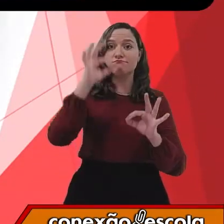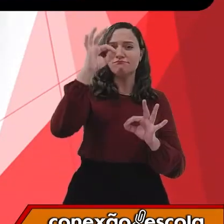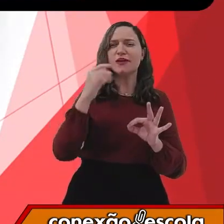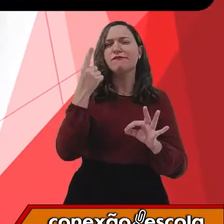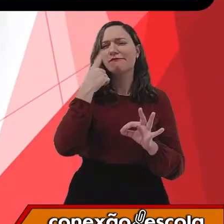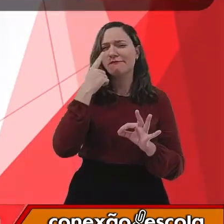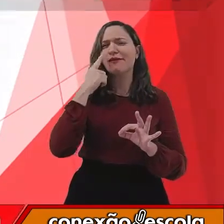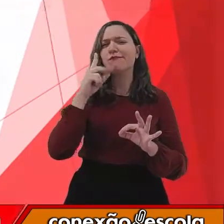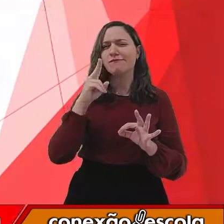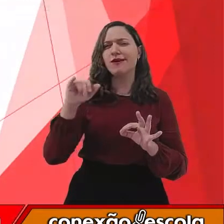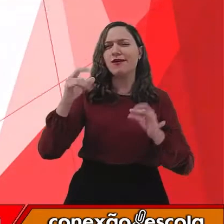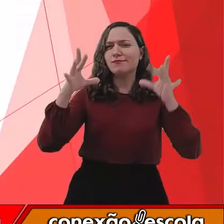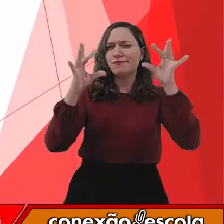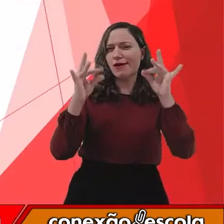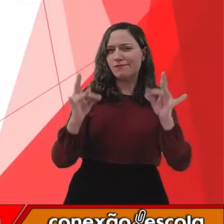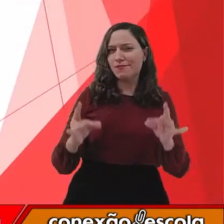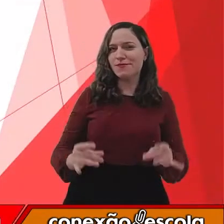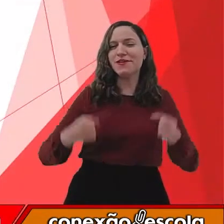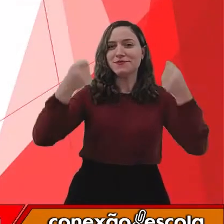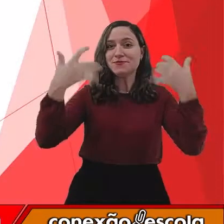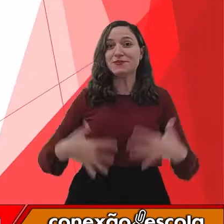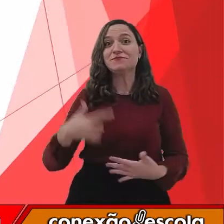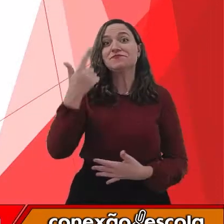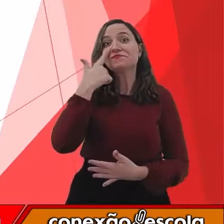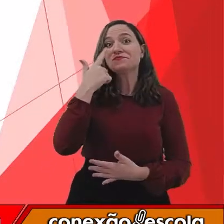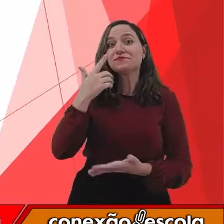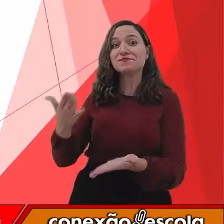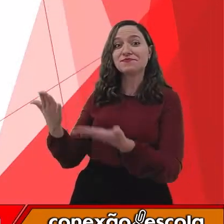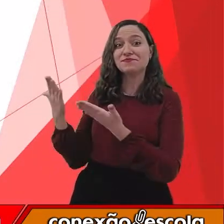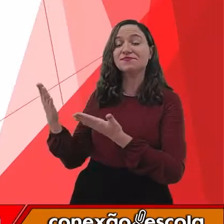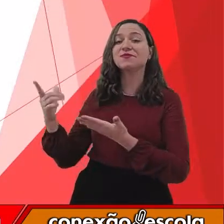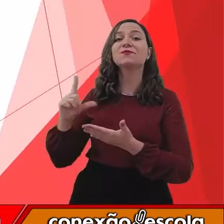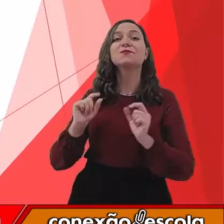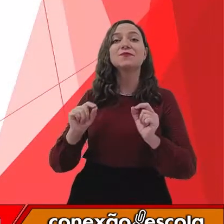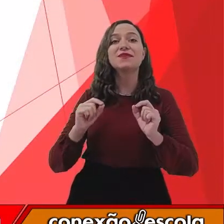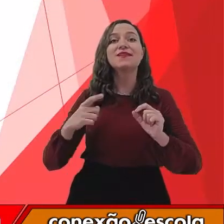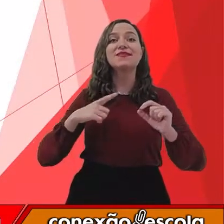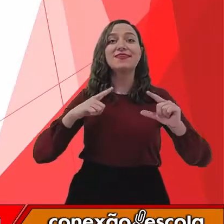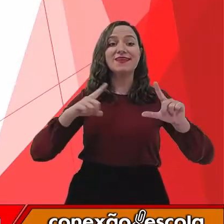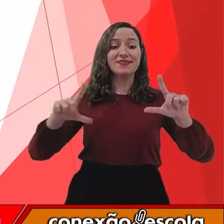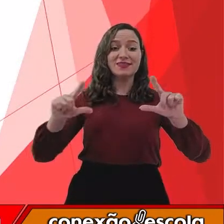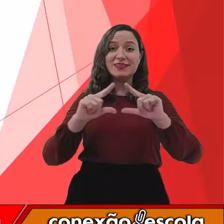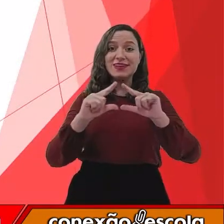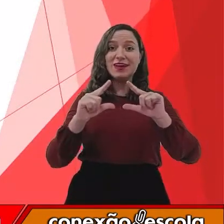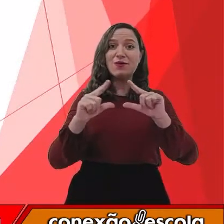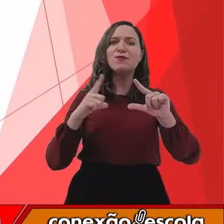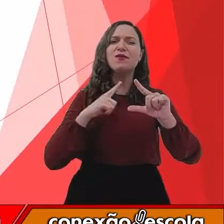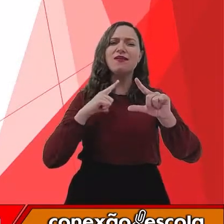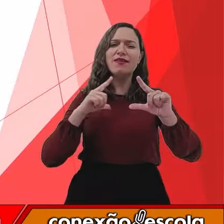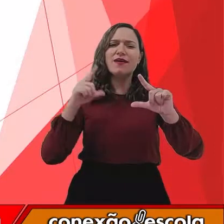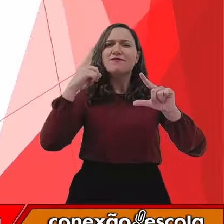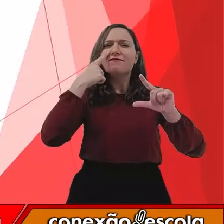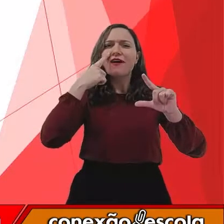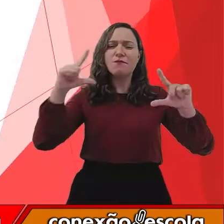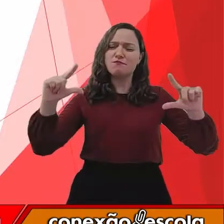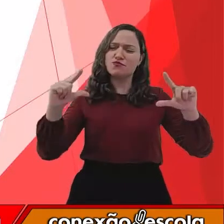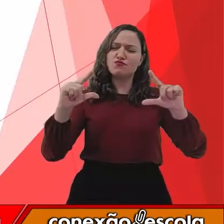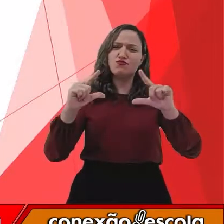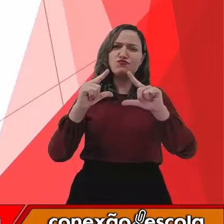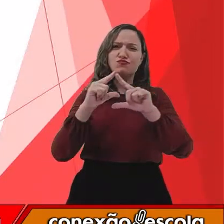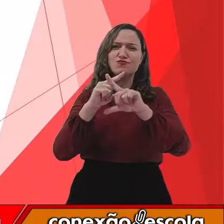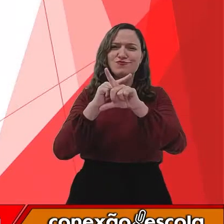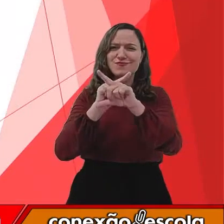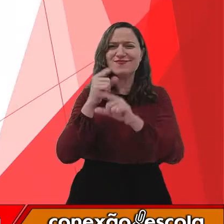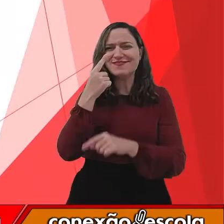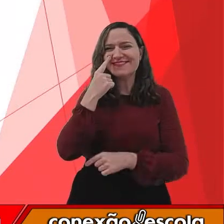nossos estudos, nós trazemos uma imagem de um triângulo com vários segmentos de reta e formando uma